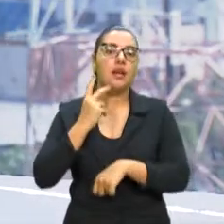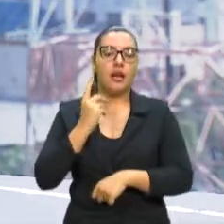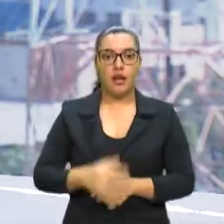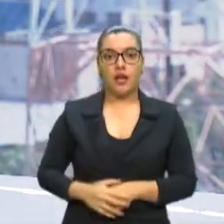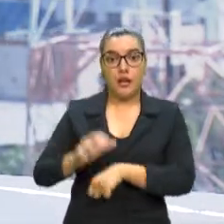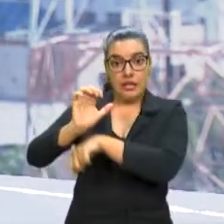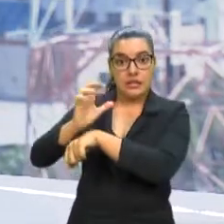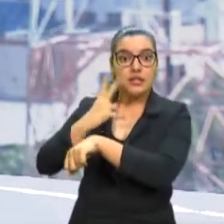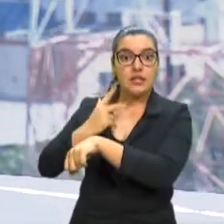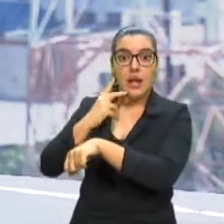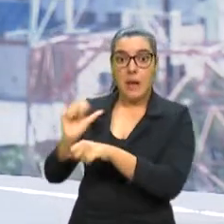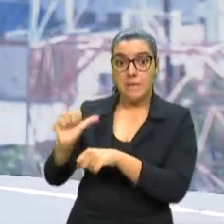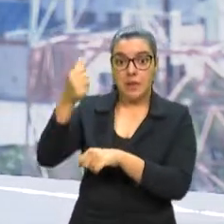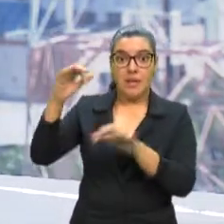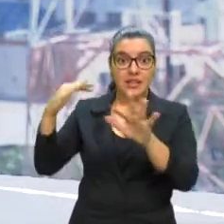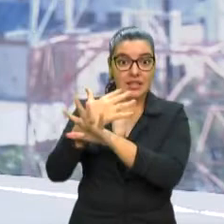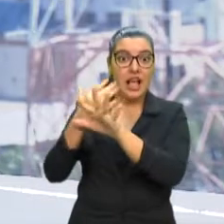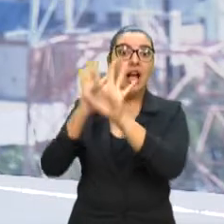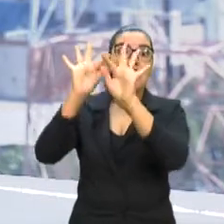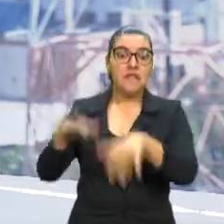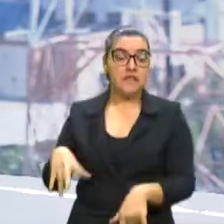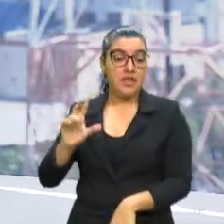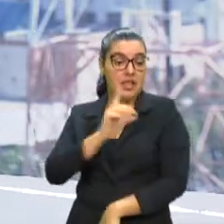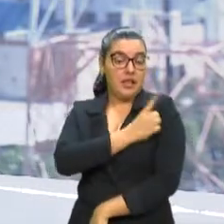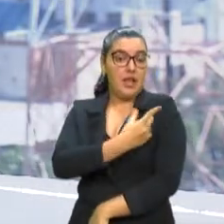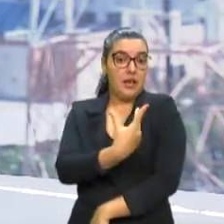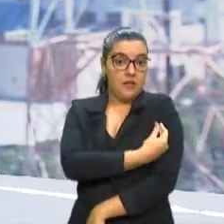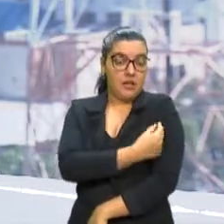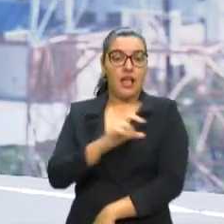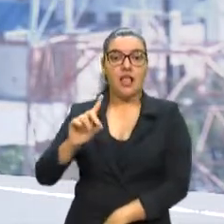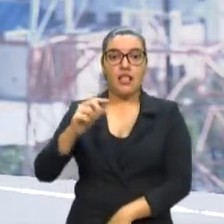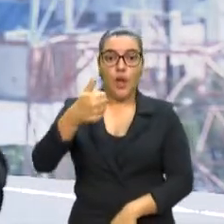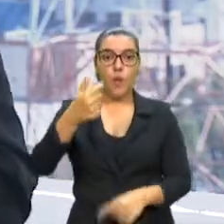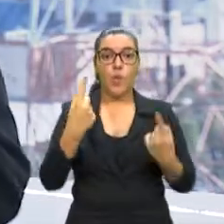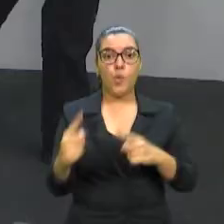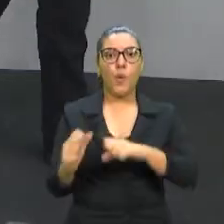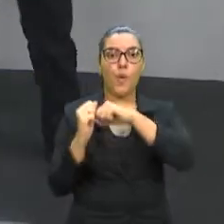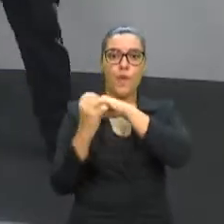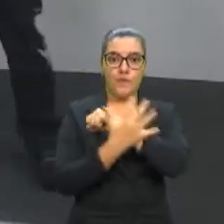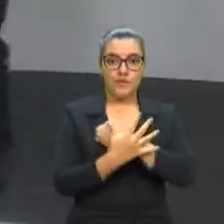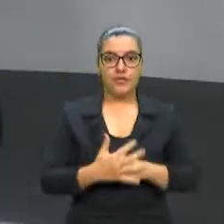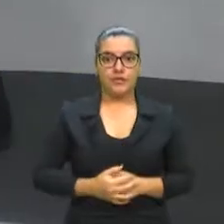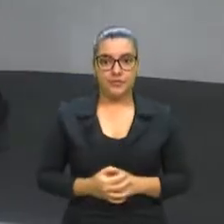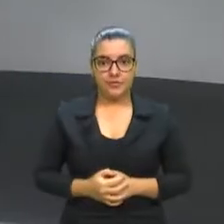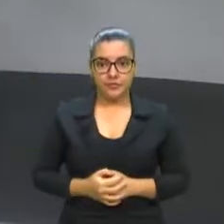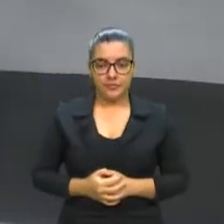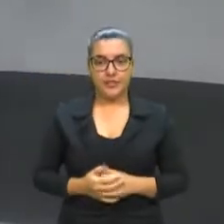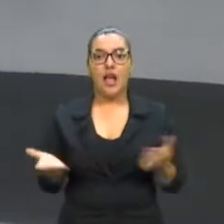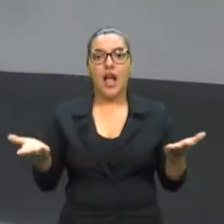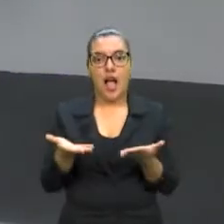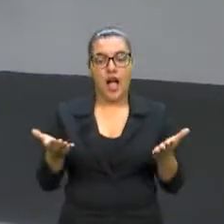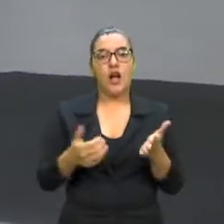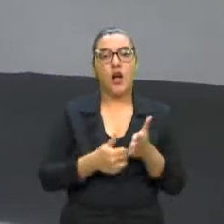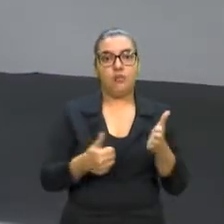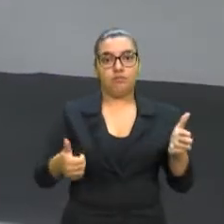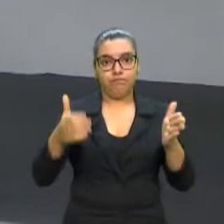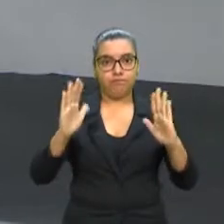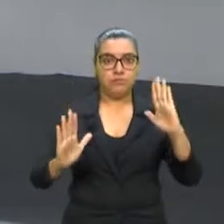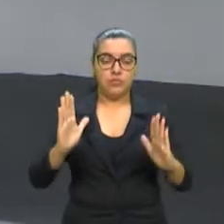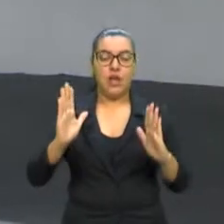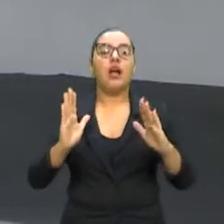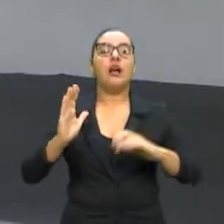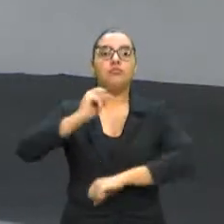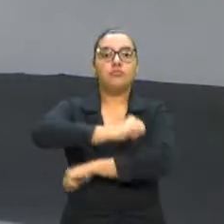cidade a concluir a vacinação da primeira dose contra a Covid-19. Agora, no primeiro expediente desta